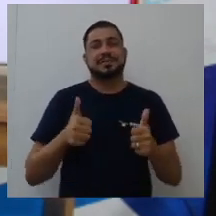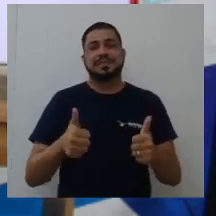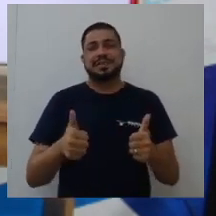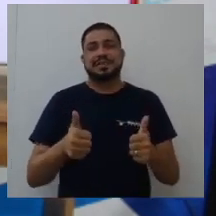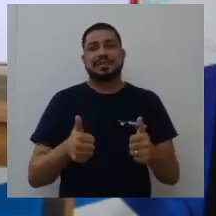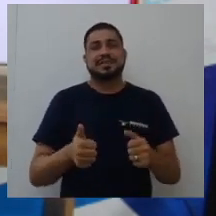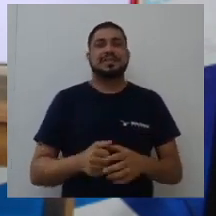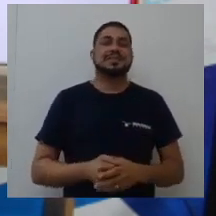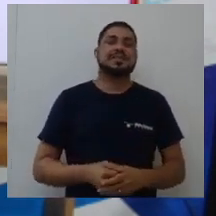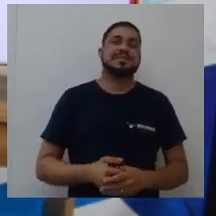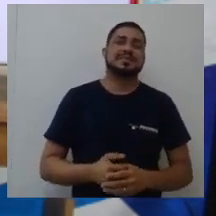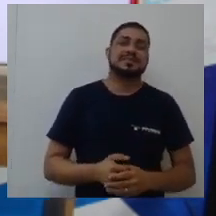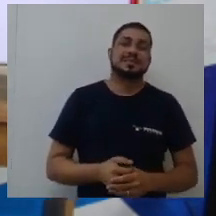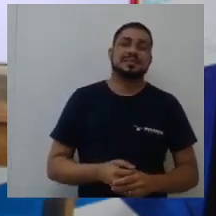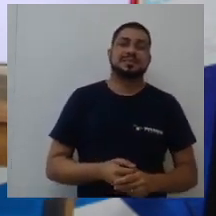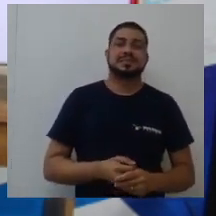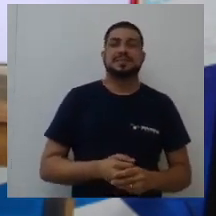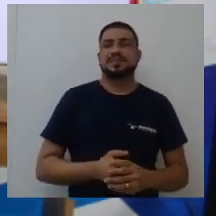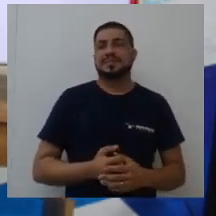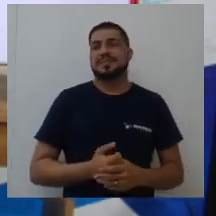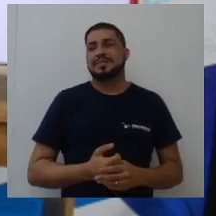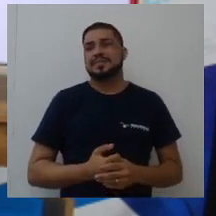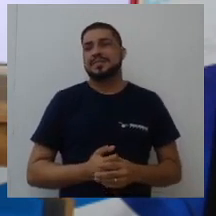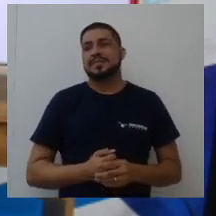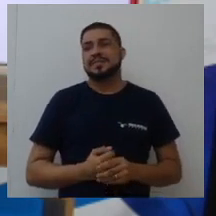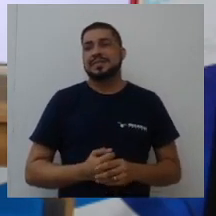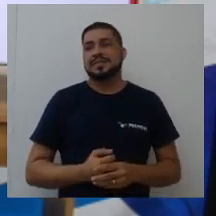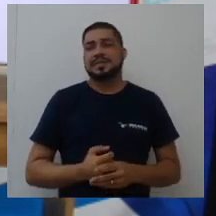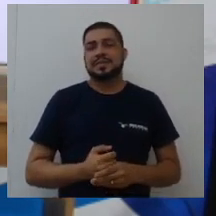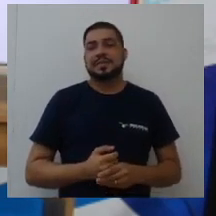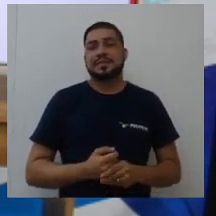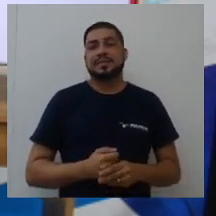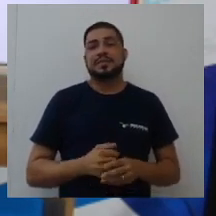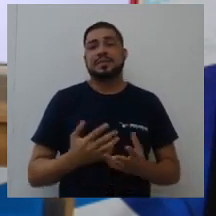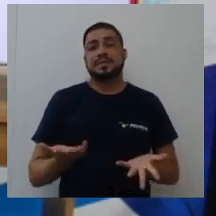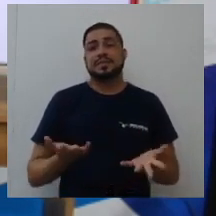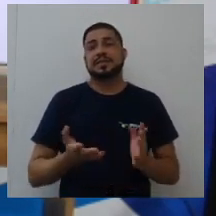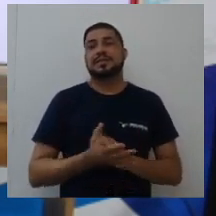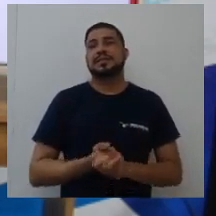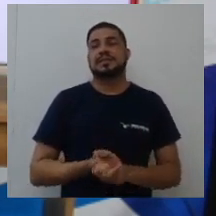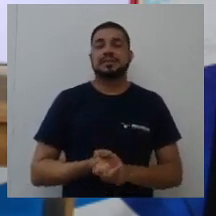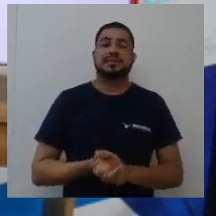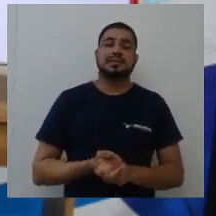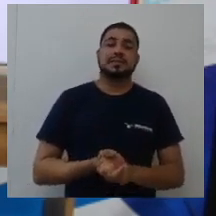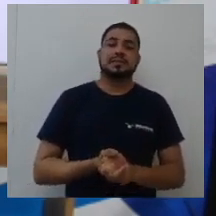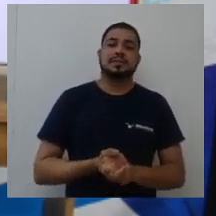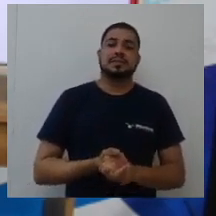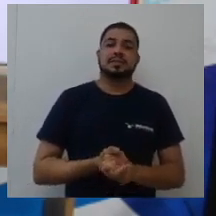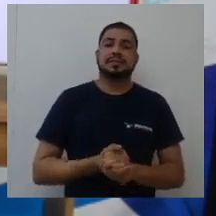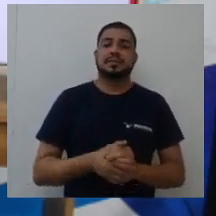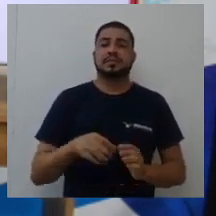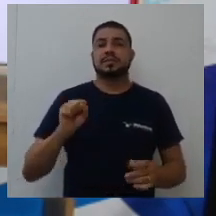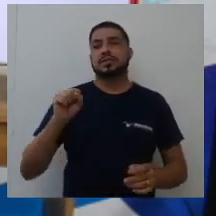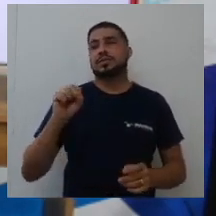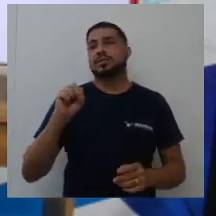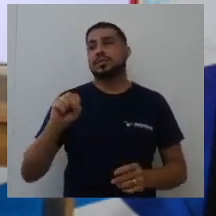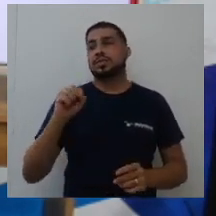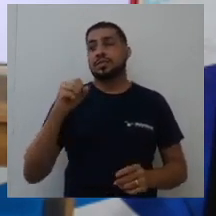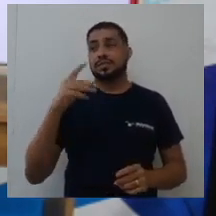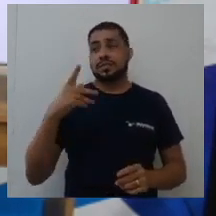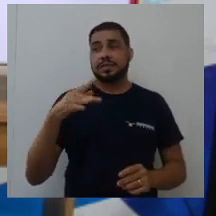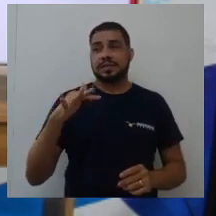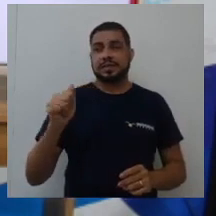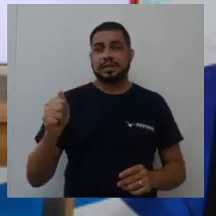Belezão? Tranquilão, meu irmão? Massa, velho. Pois é. Agora aí, ó, vamos lá. Sofia